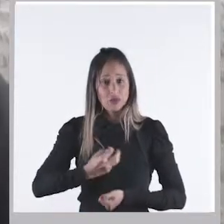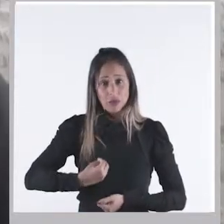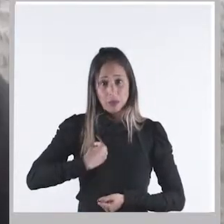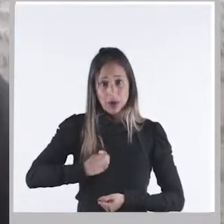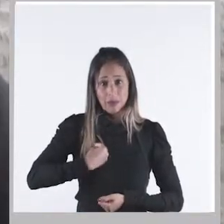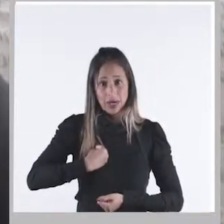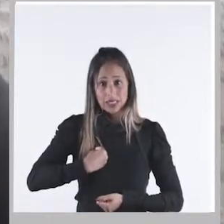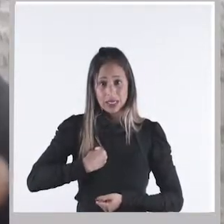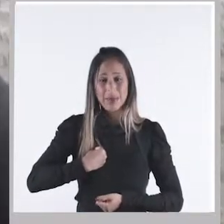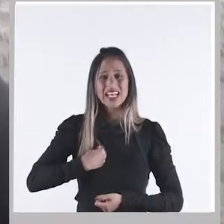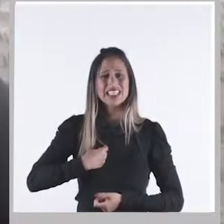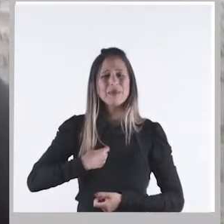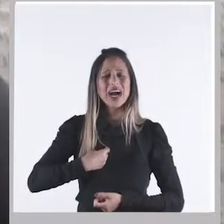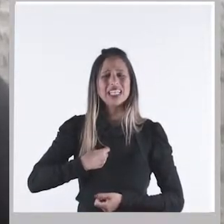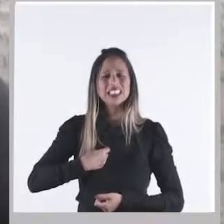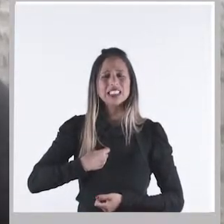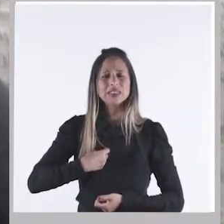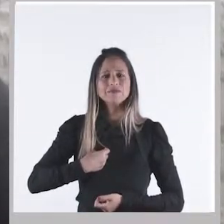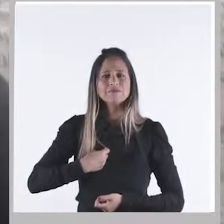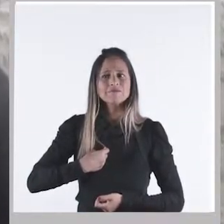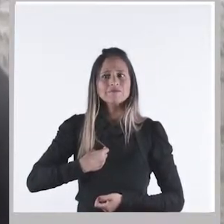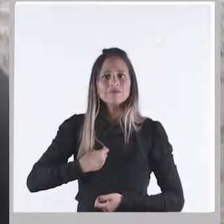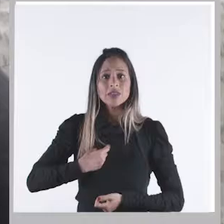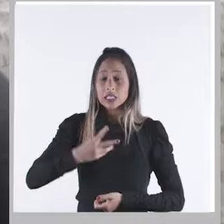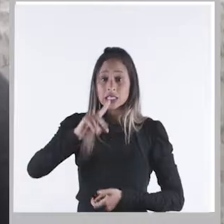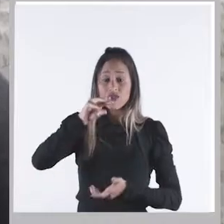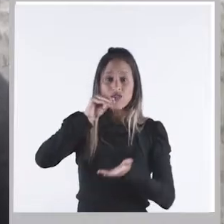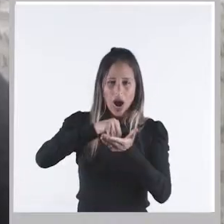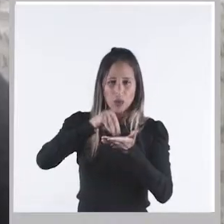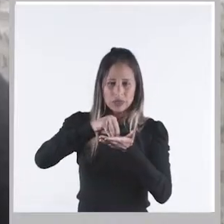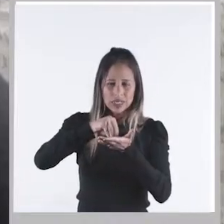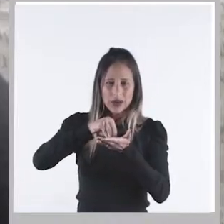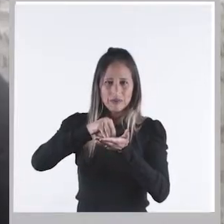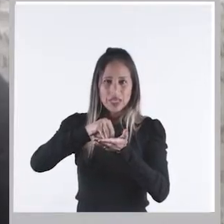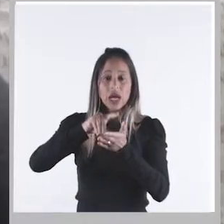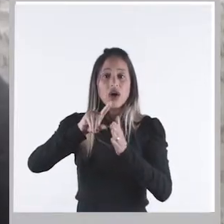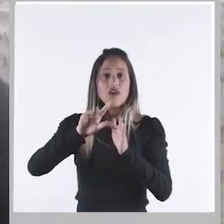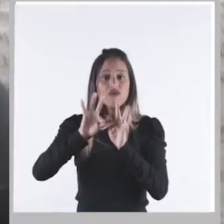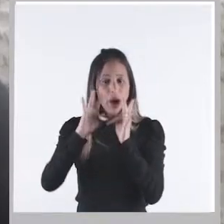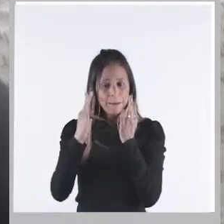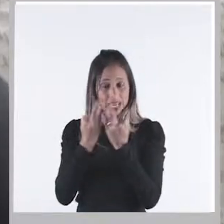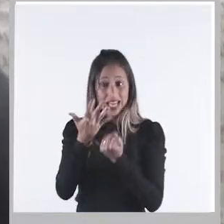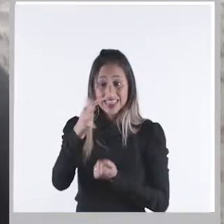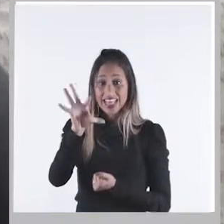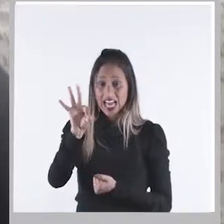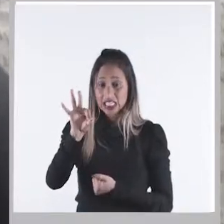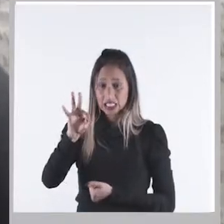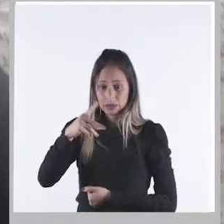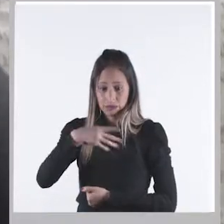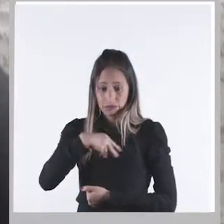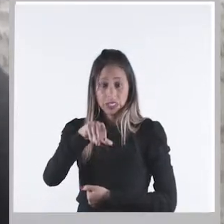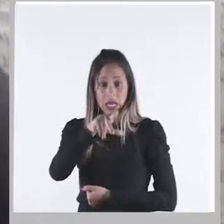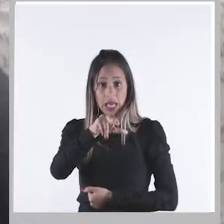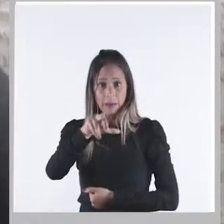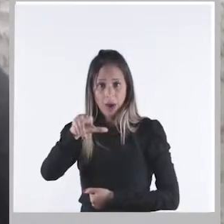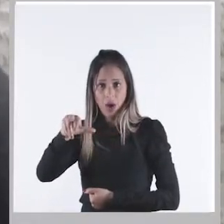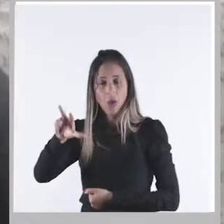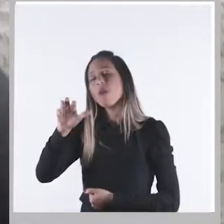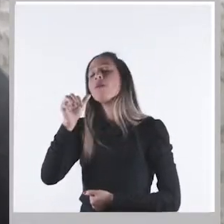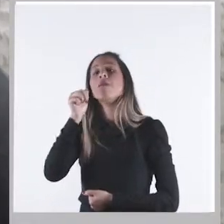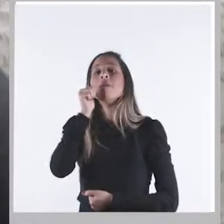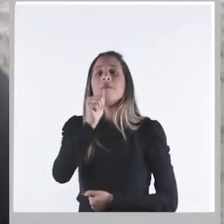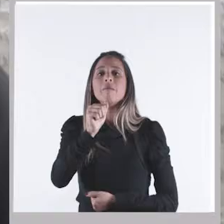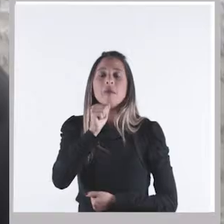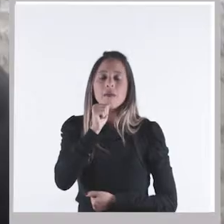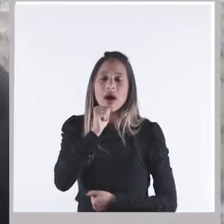participação mais apagada ali, né? Nós somos uma família numerosa, né? Nós de 10 irmãos, e a minha mãe